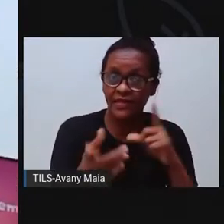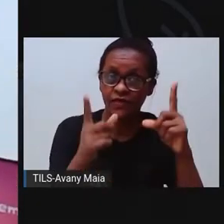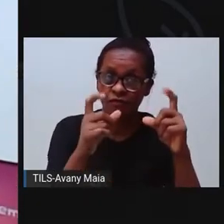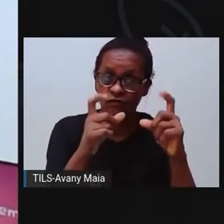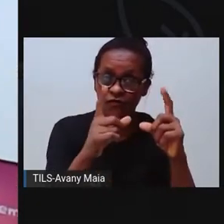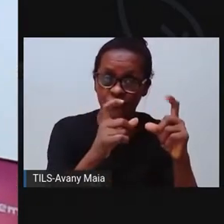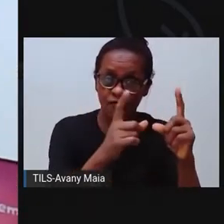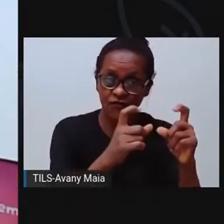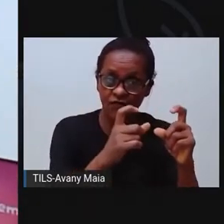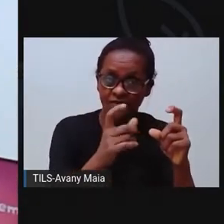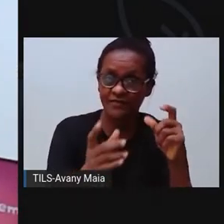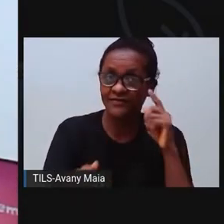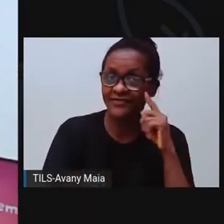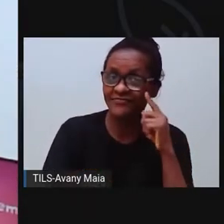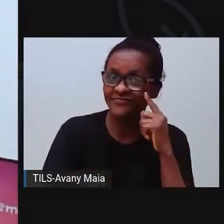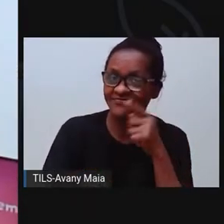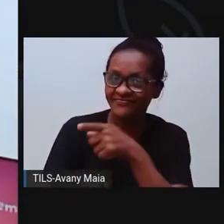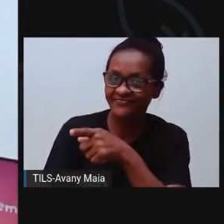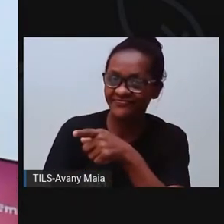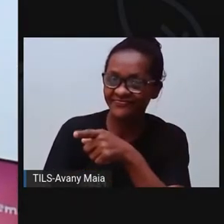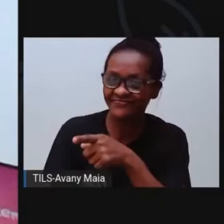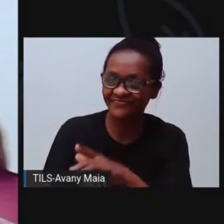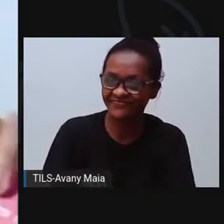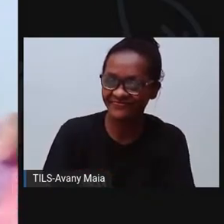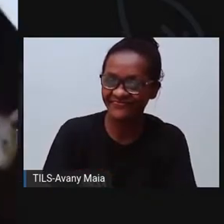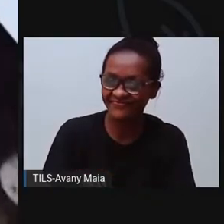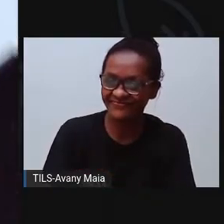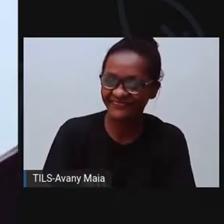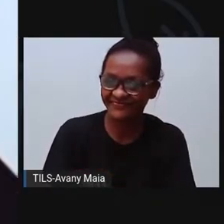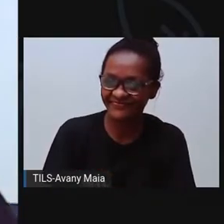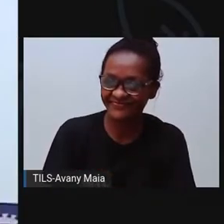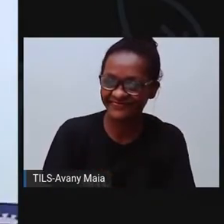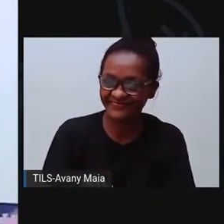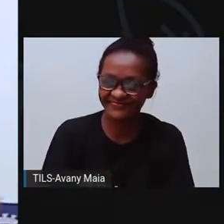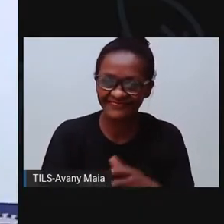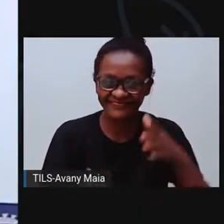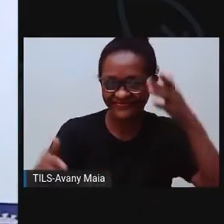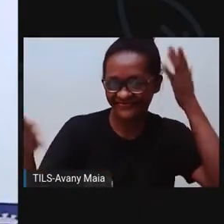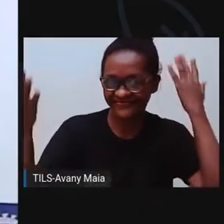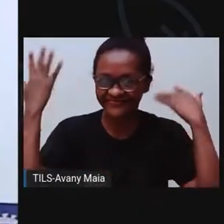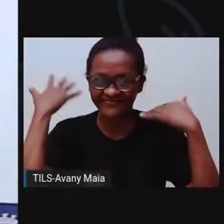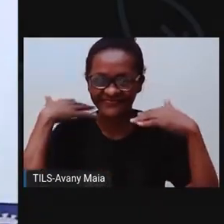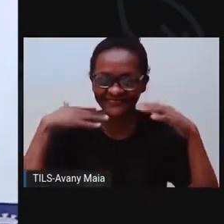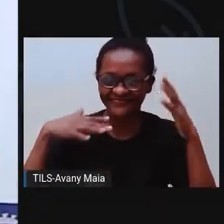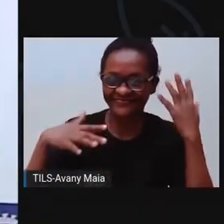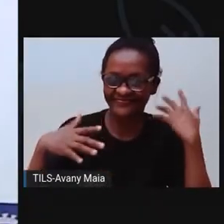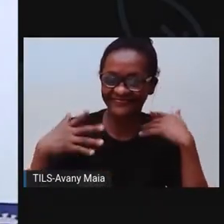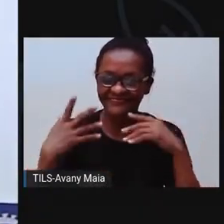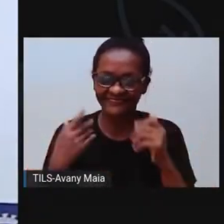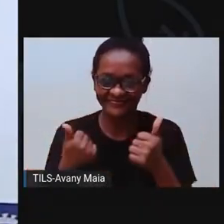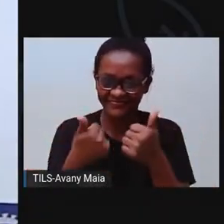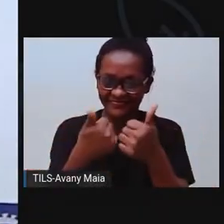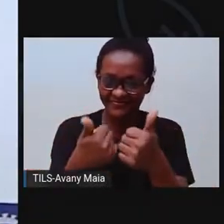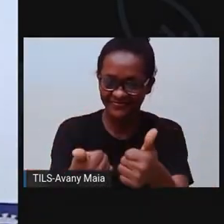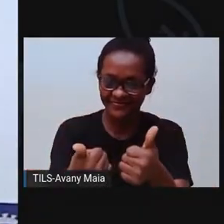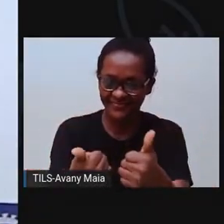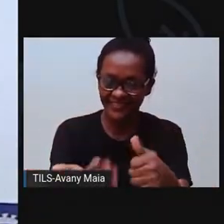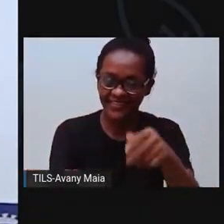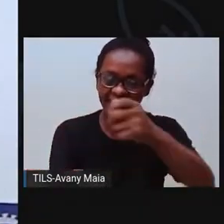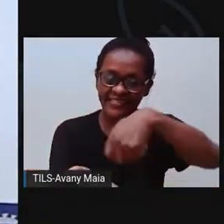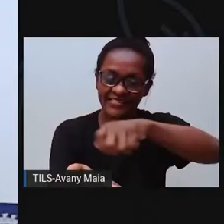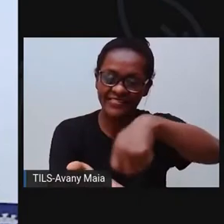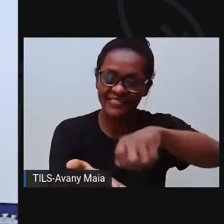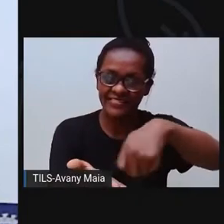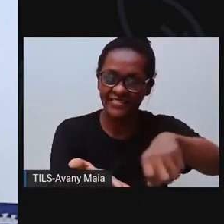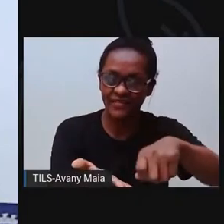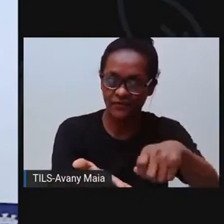Emília Nunes, ó. Parece uma fada, né? Toda cheia de decorações. E ela escreve para os dois filhos, ela tem